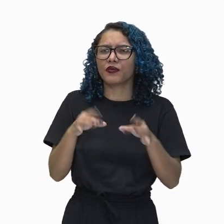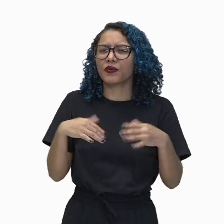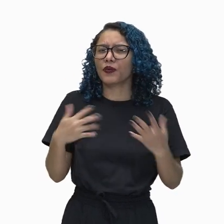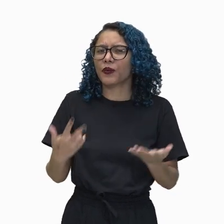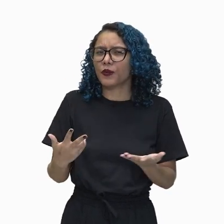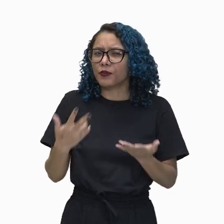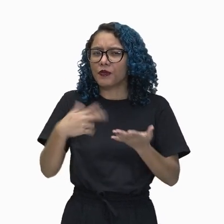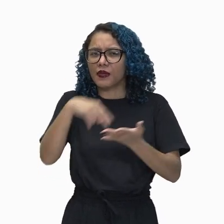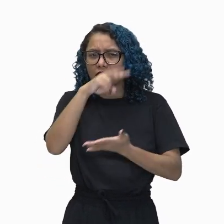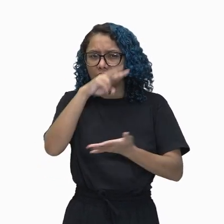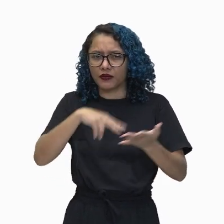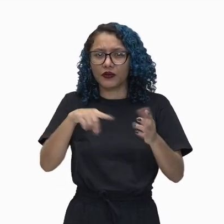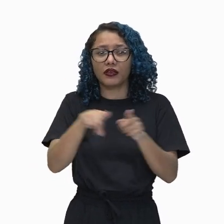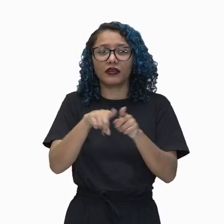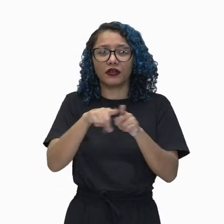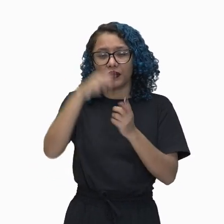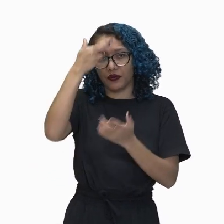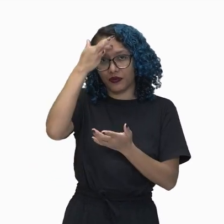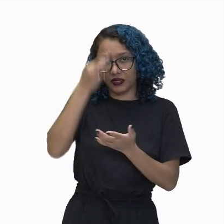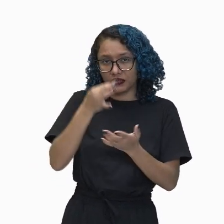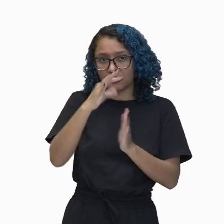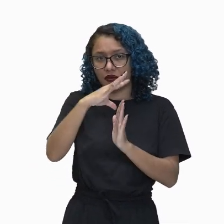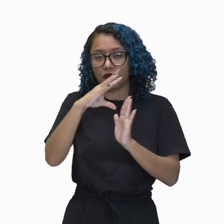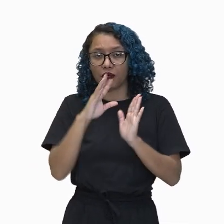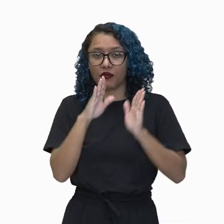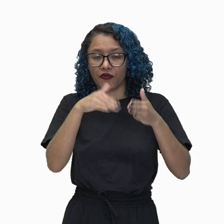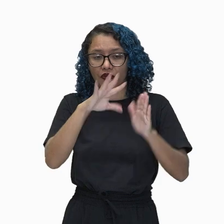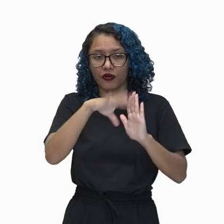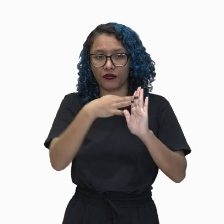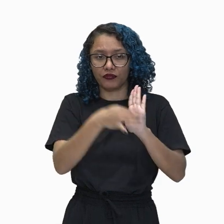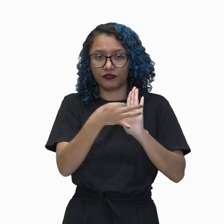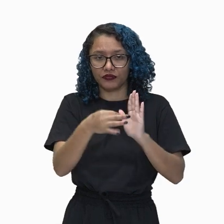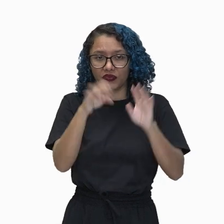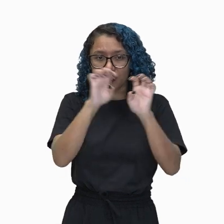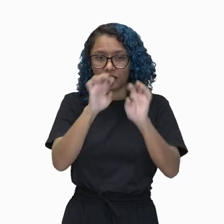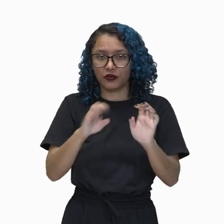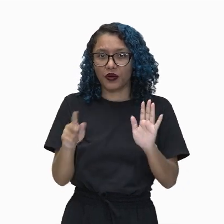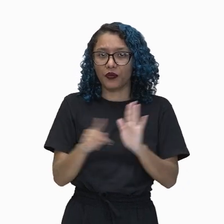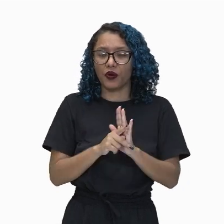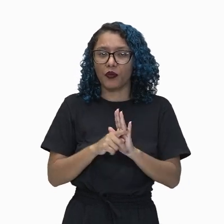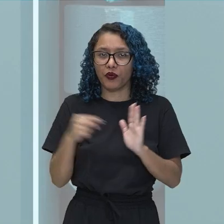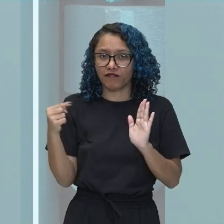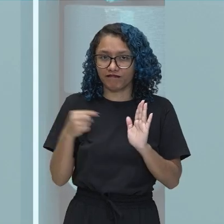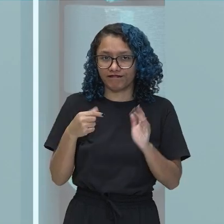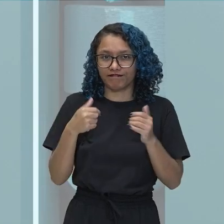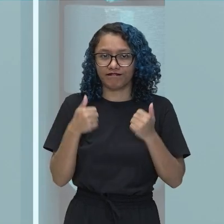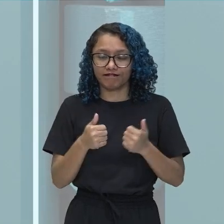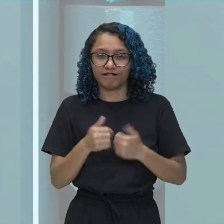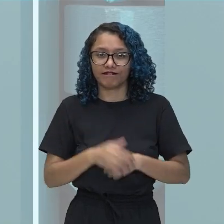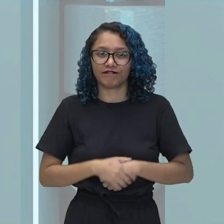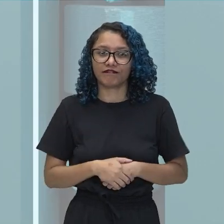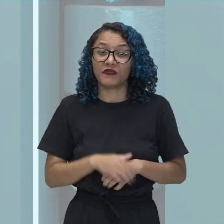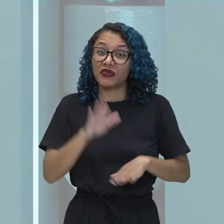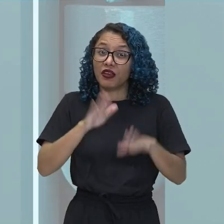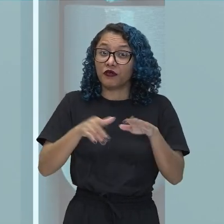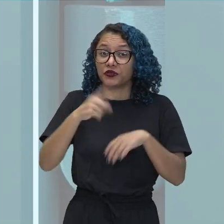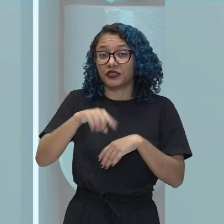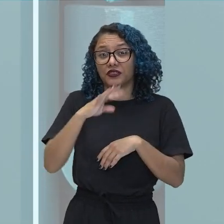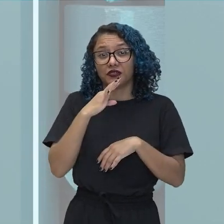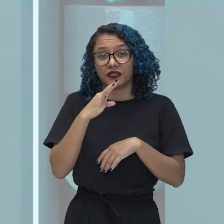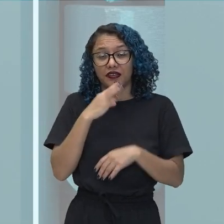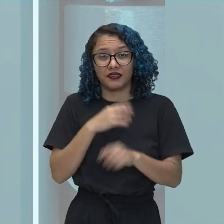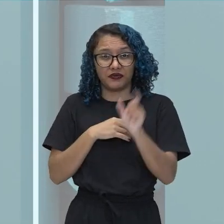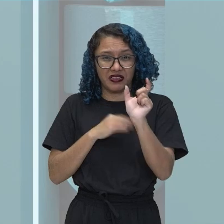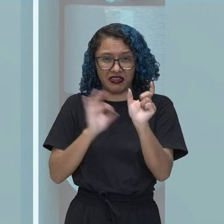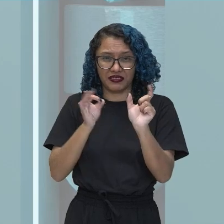detalhamento, leitura e interpretação de resenhas, estrutura da resenha. Você já deve ter ouvido esse termo, mas